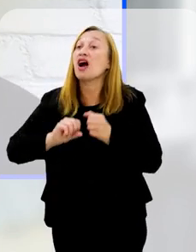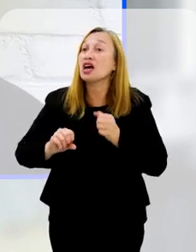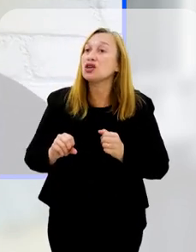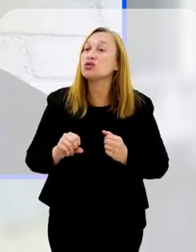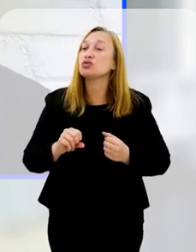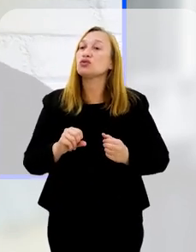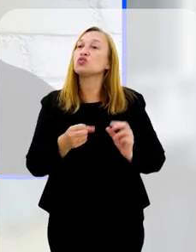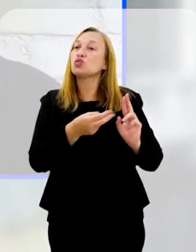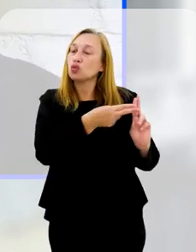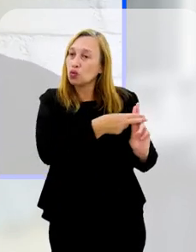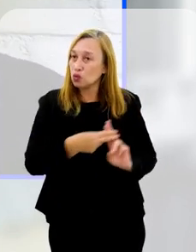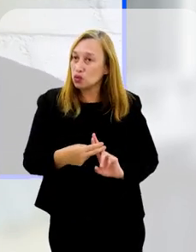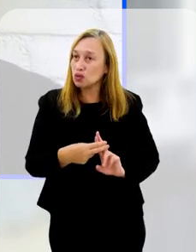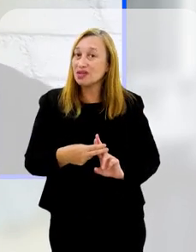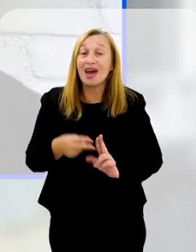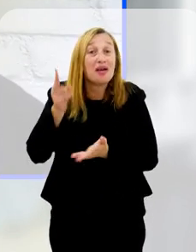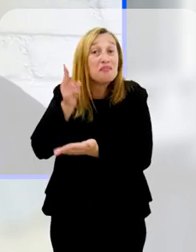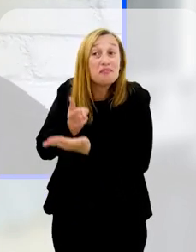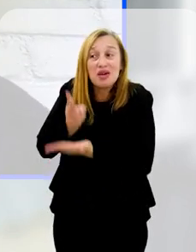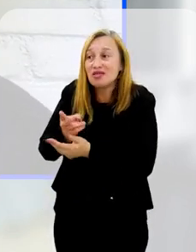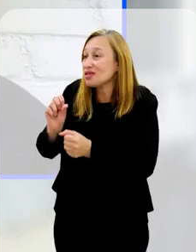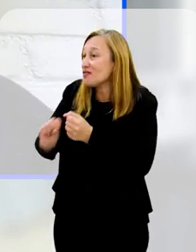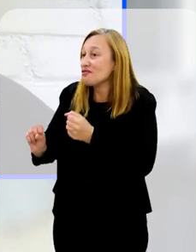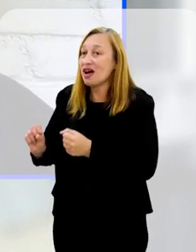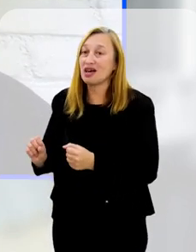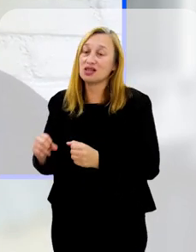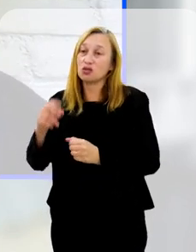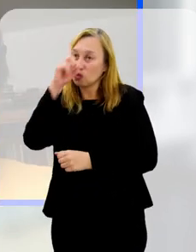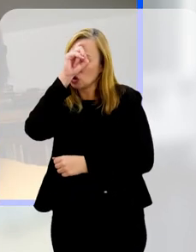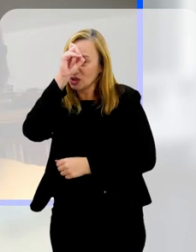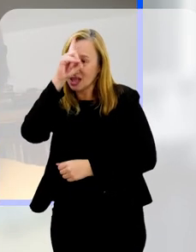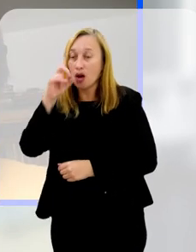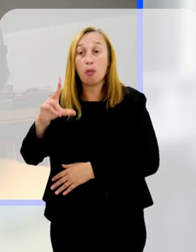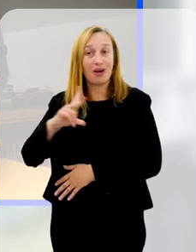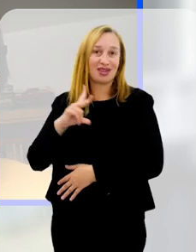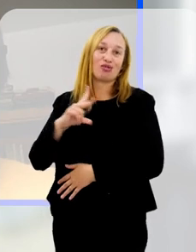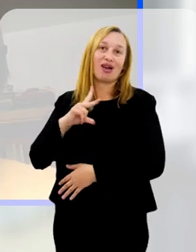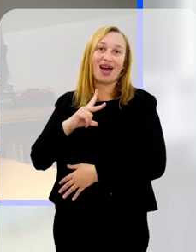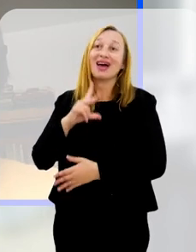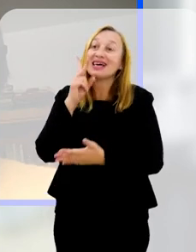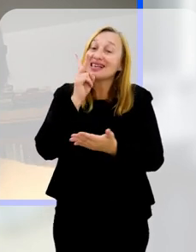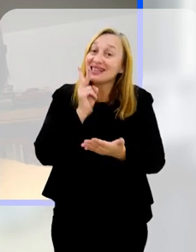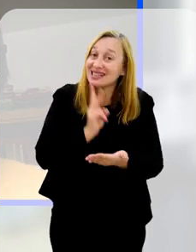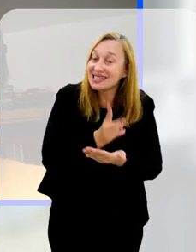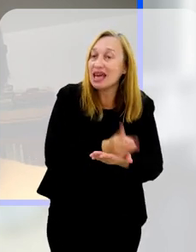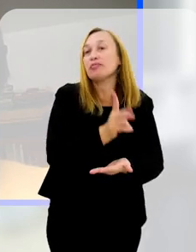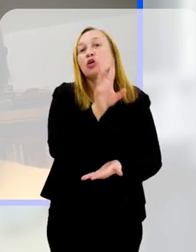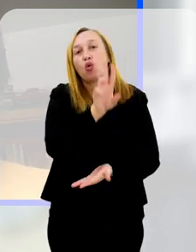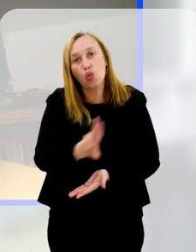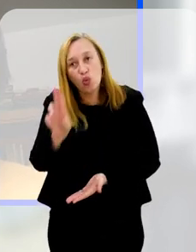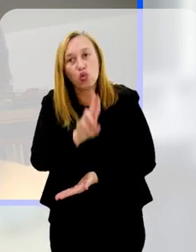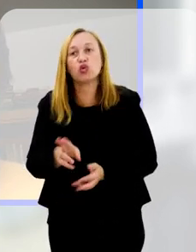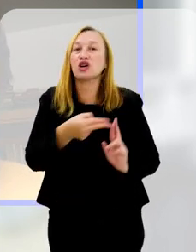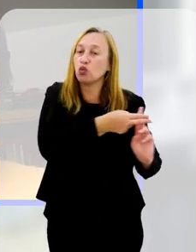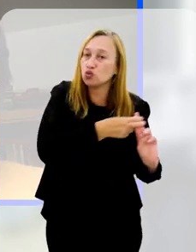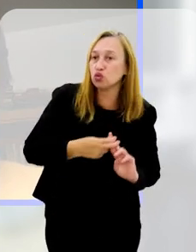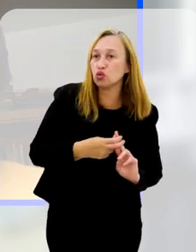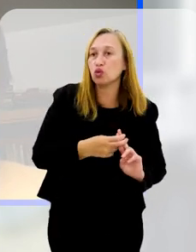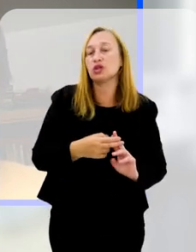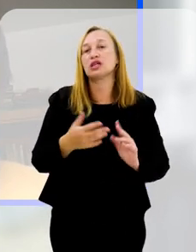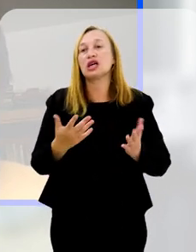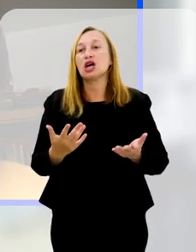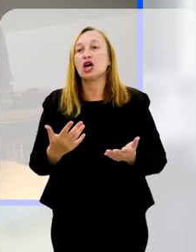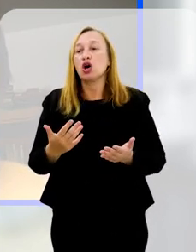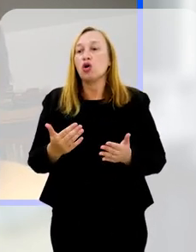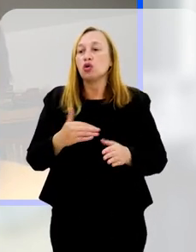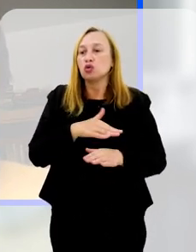pelo SUS, mesmo que realizados no setor privado. Então, todo o sistema de vigilância